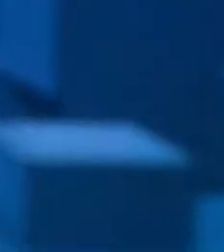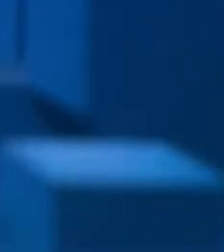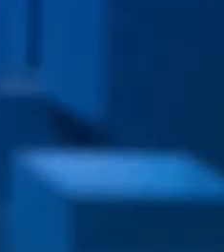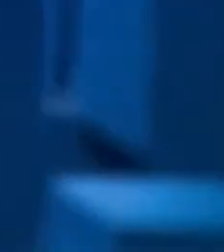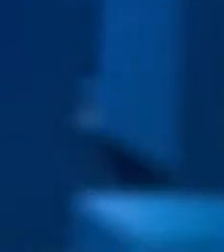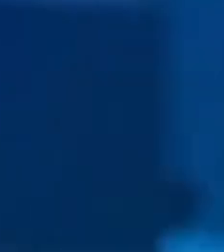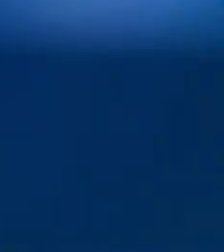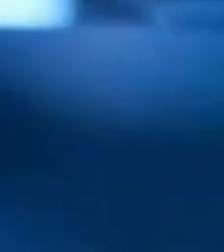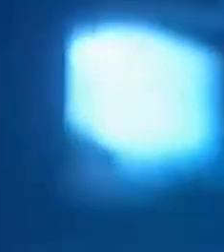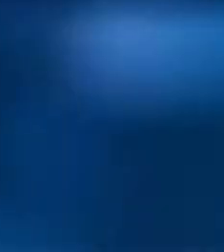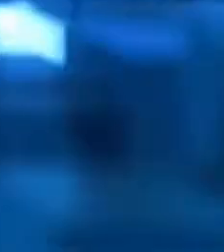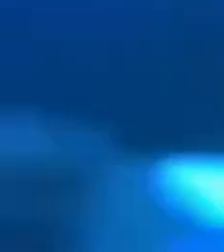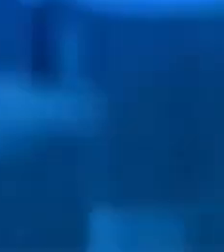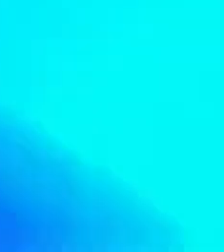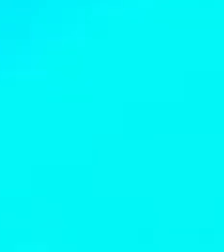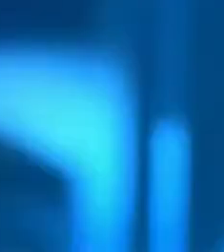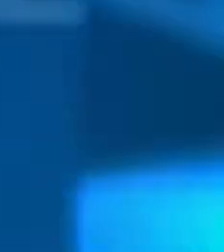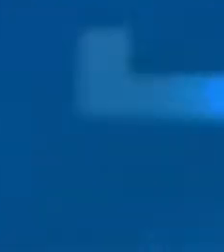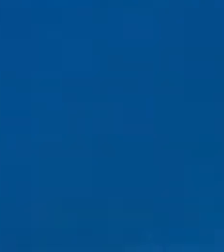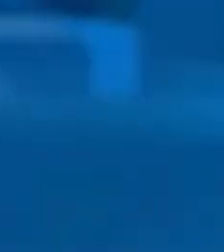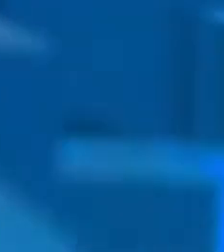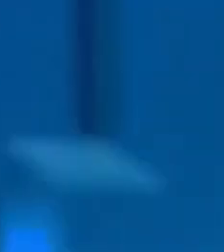E aí